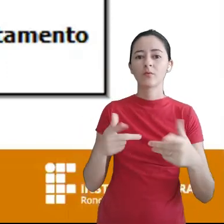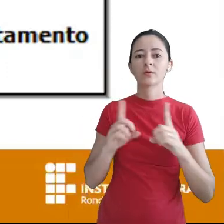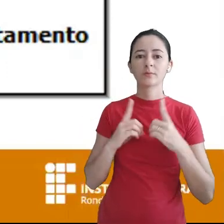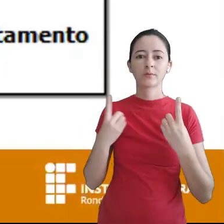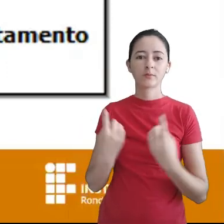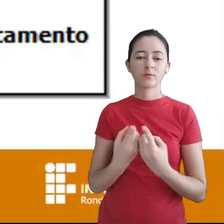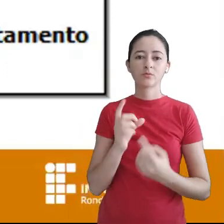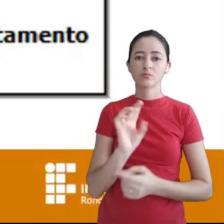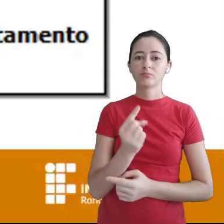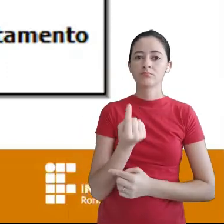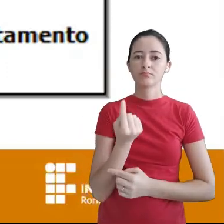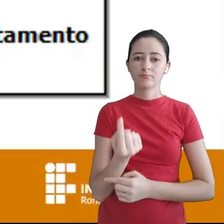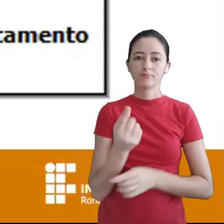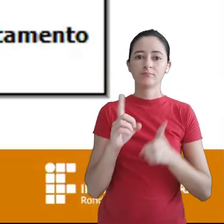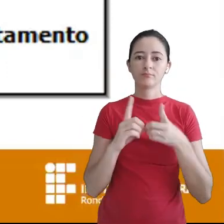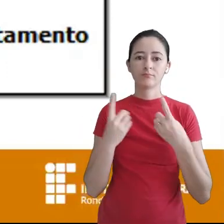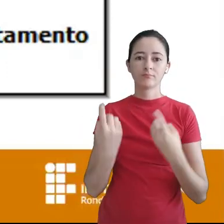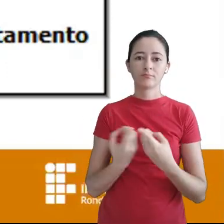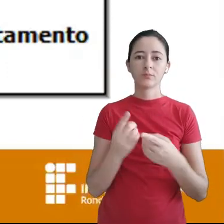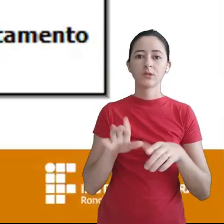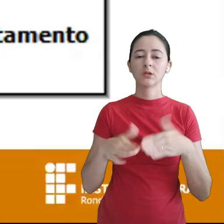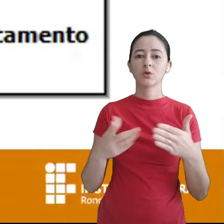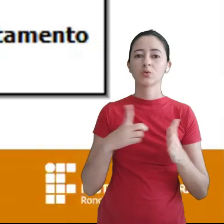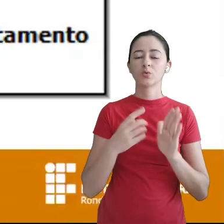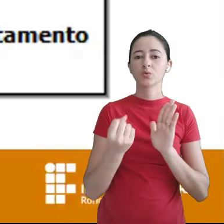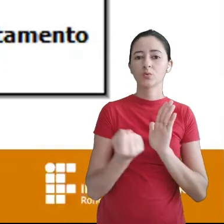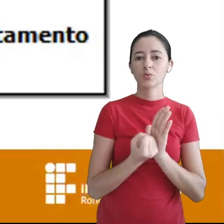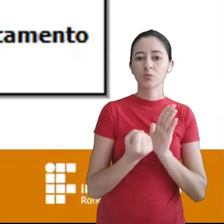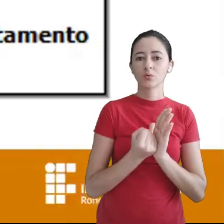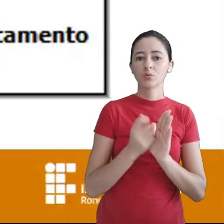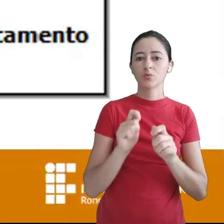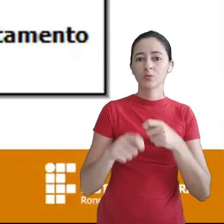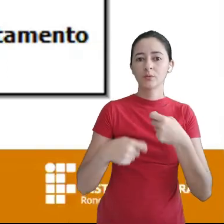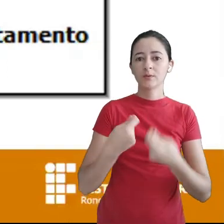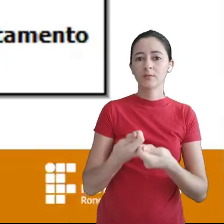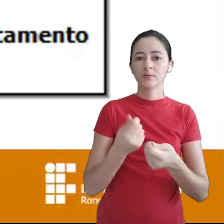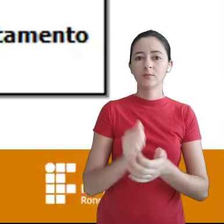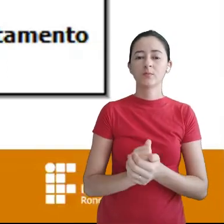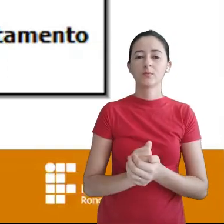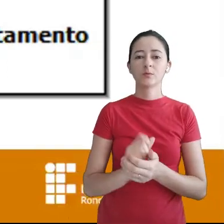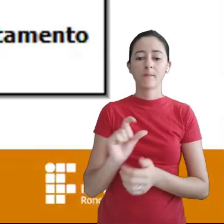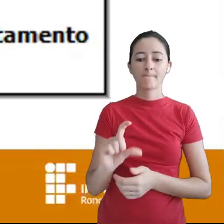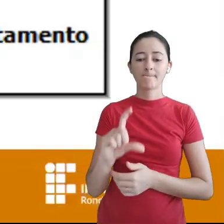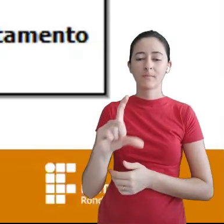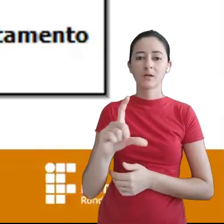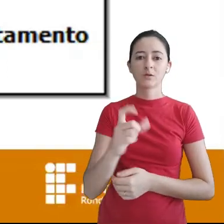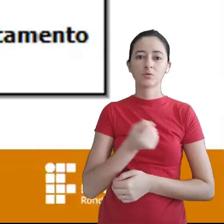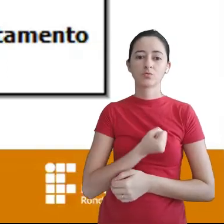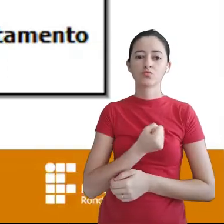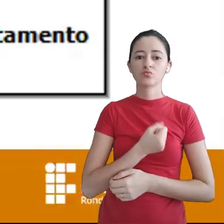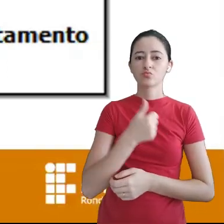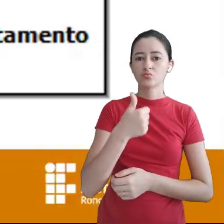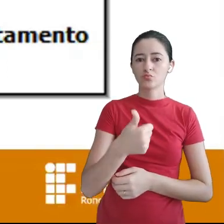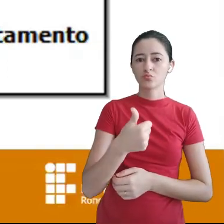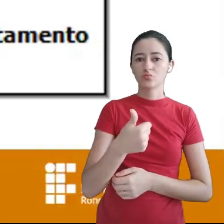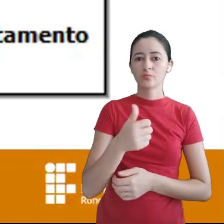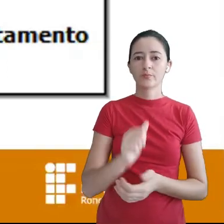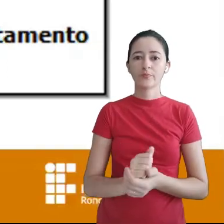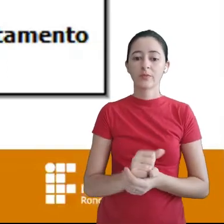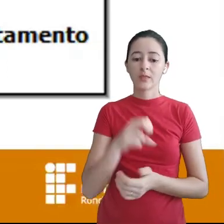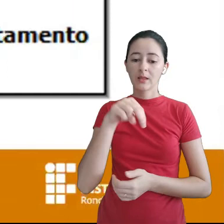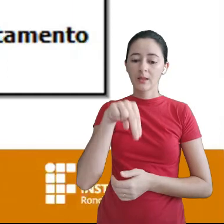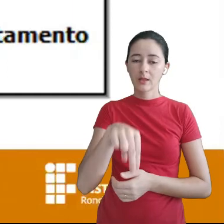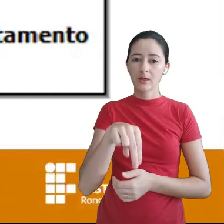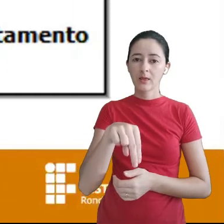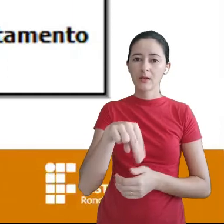um ou muitos departamentos? Apenas um departamento. Logo, o símbolo da cardinalidade máxima será 1.